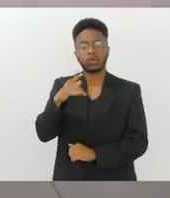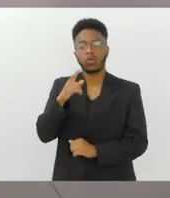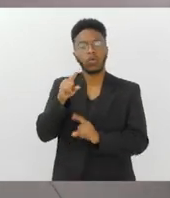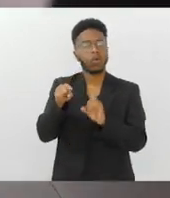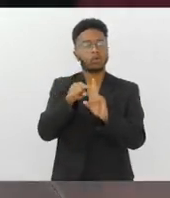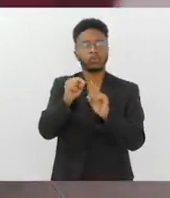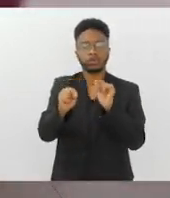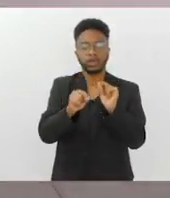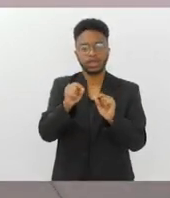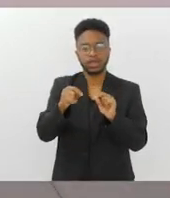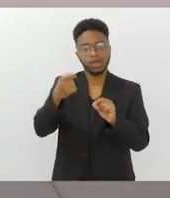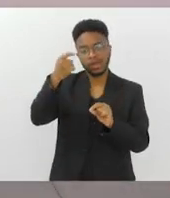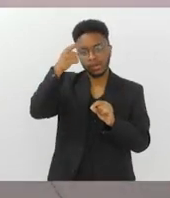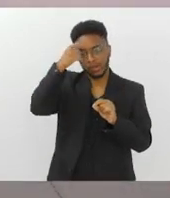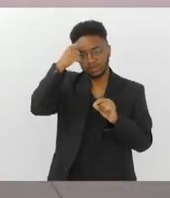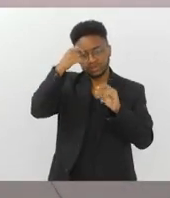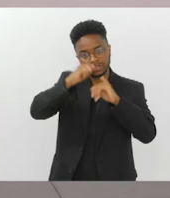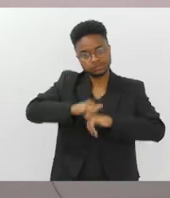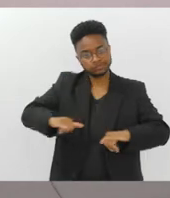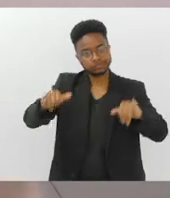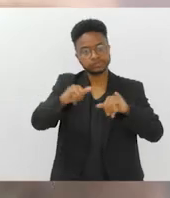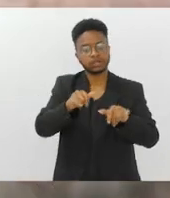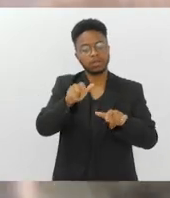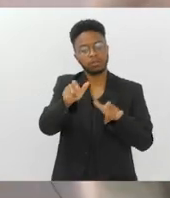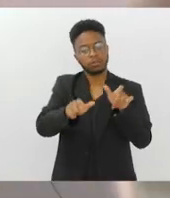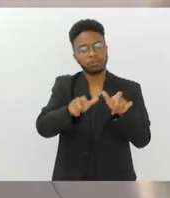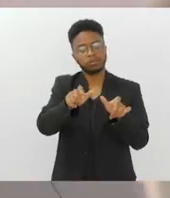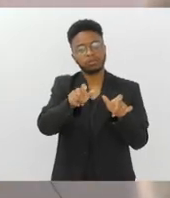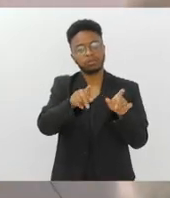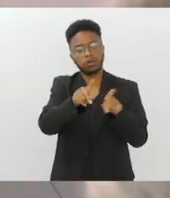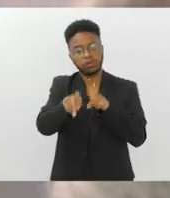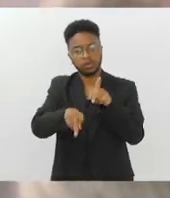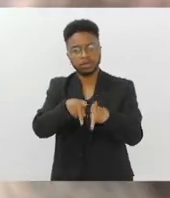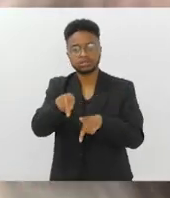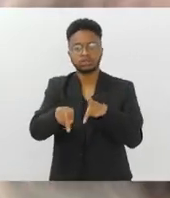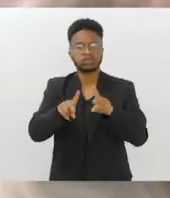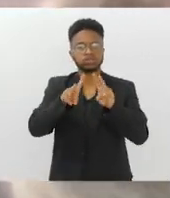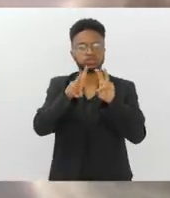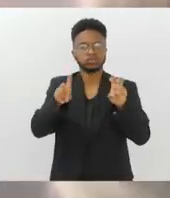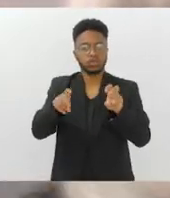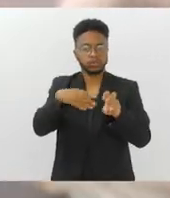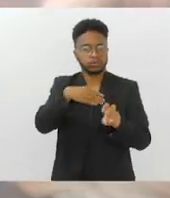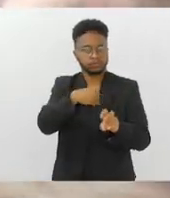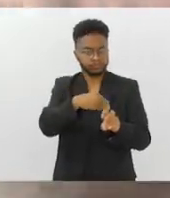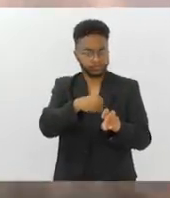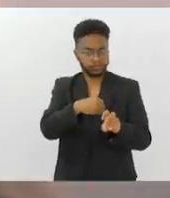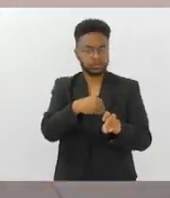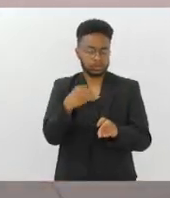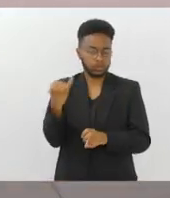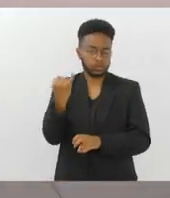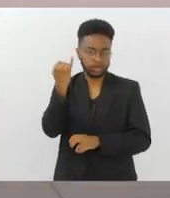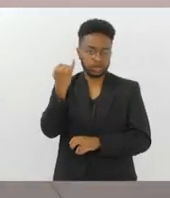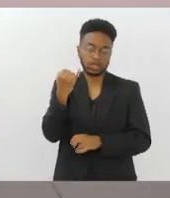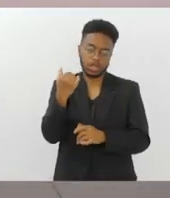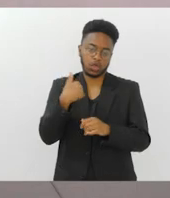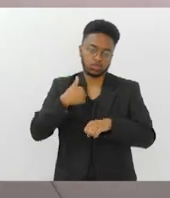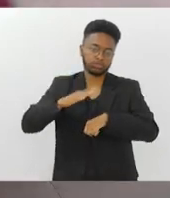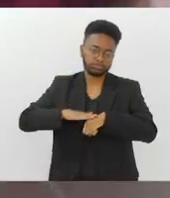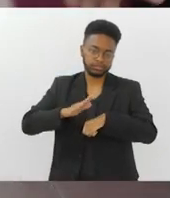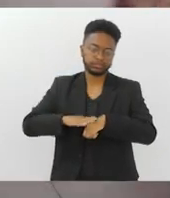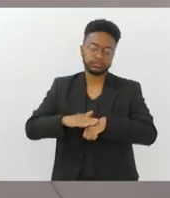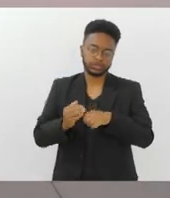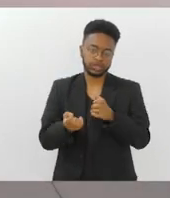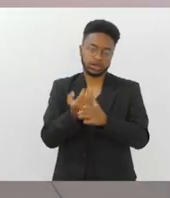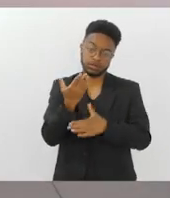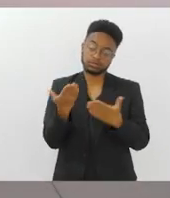conscientizar a população sobre a importância do aleitamento materno, é de minha autoria. Então, por isso, nada mais